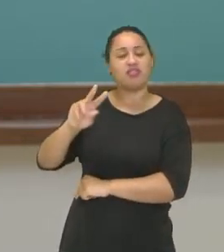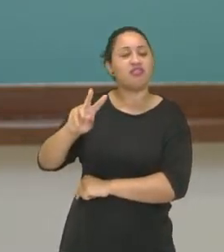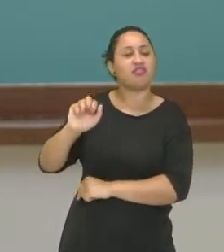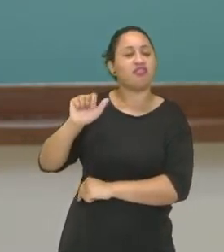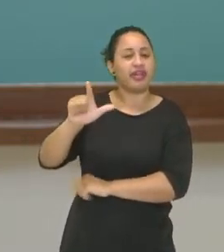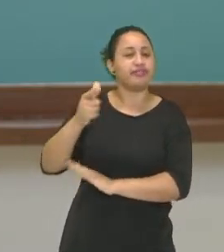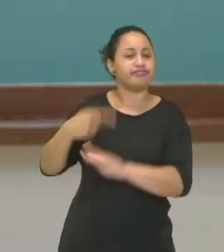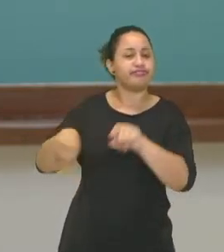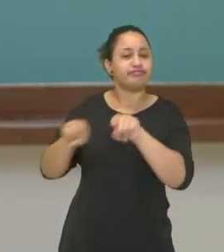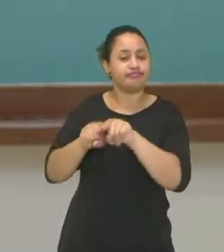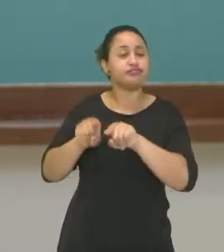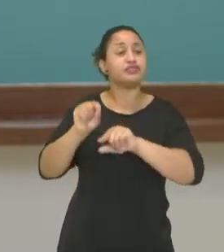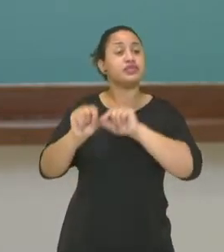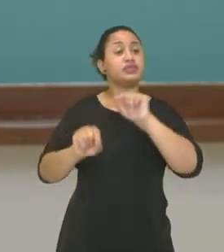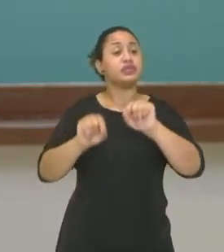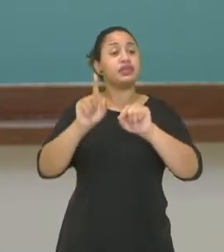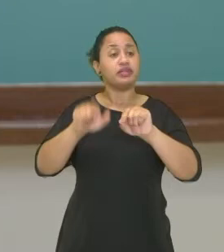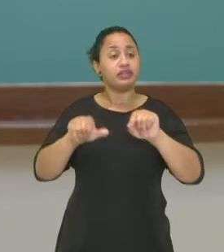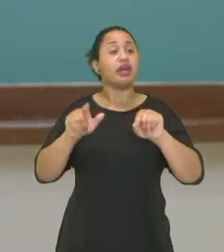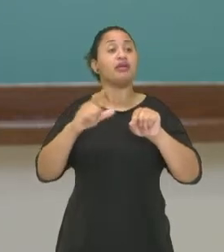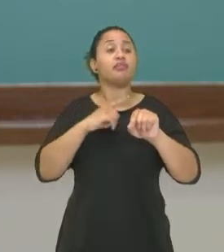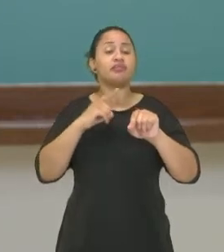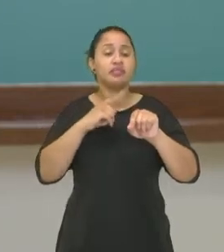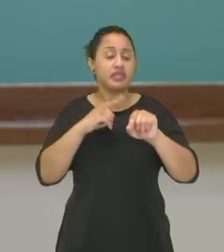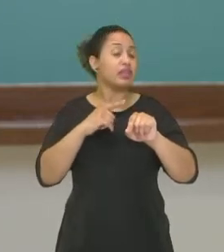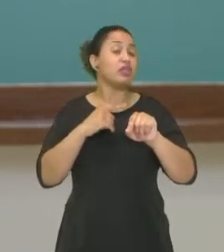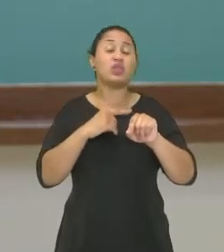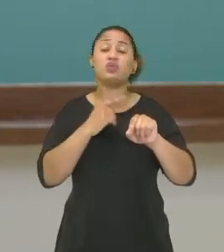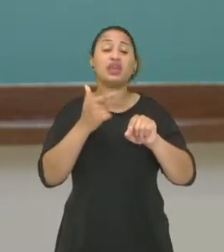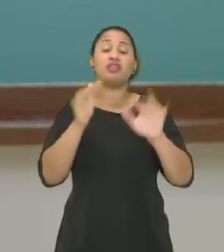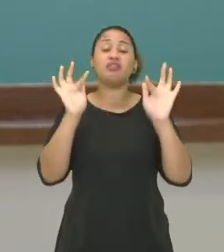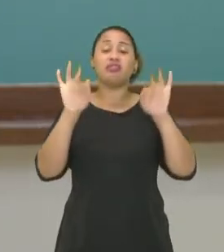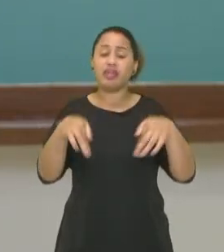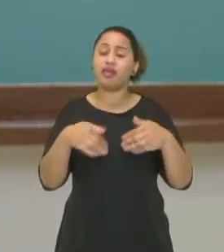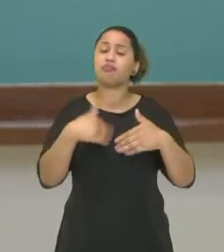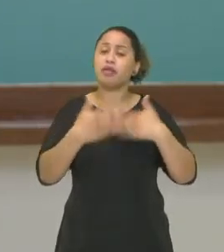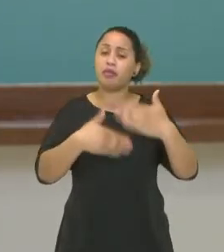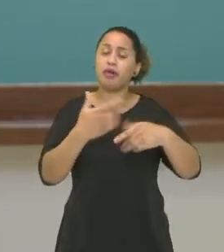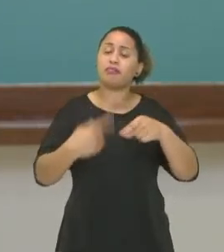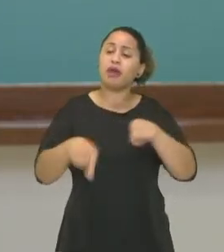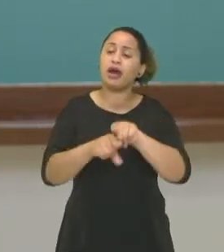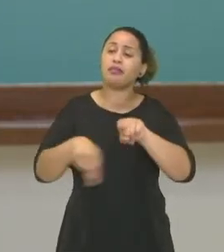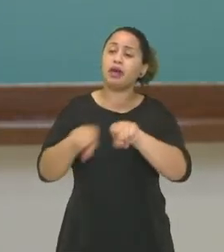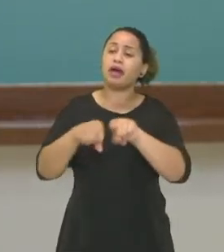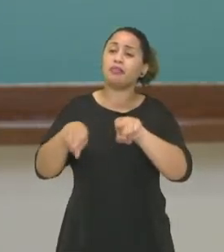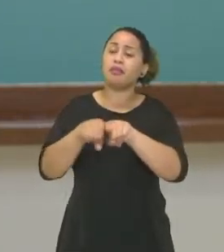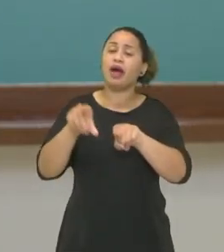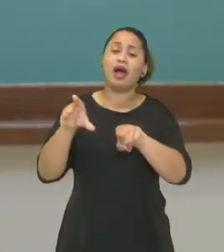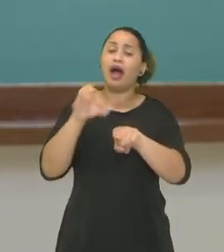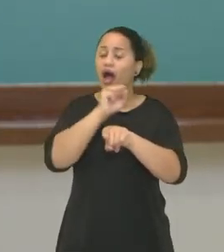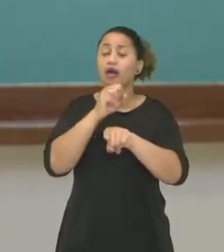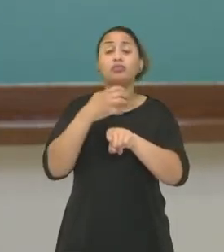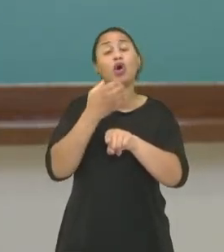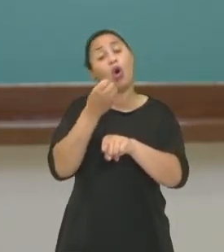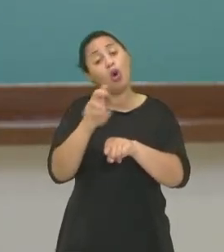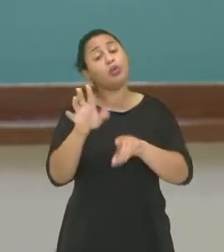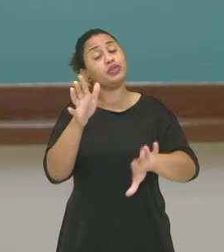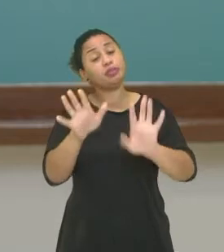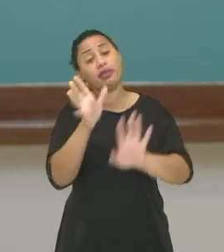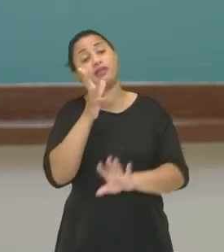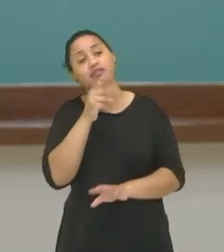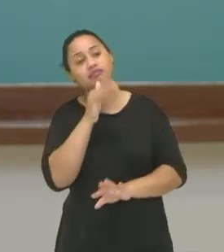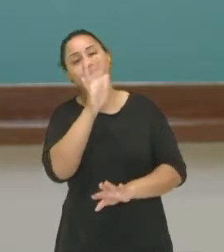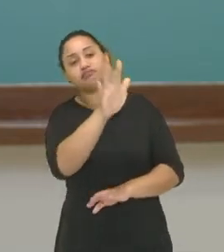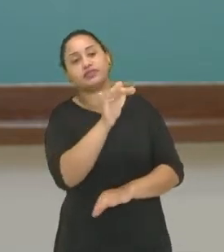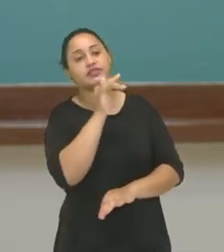Um recurso renovável, em geral, tem um suprimento infinito que se renova rápida ou, eventualmente, de uma maneira mais lenta. Por exemplo, a